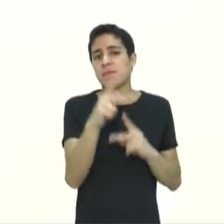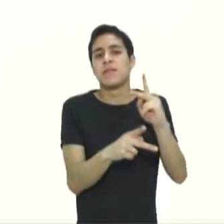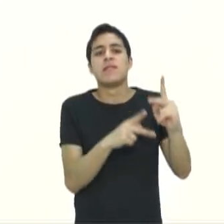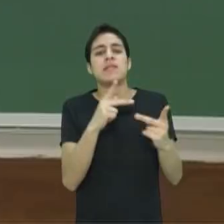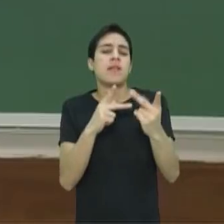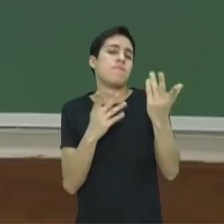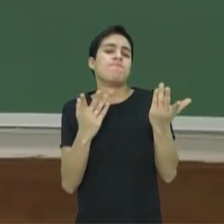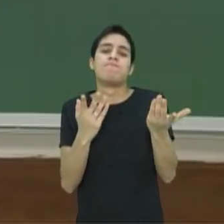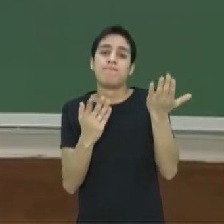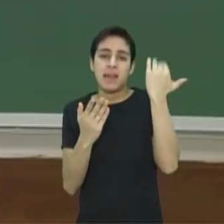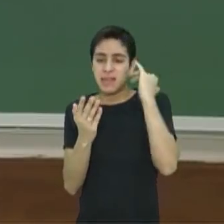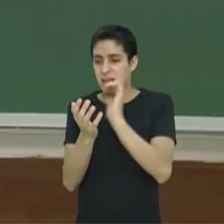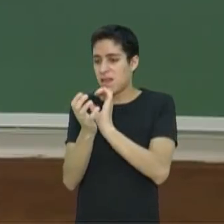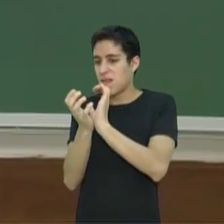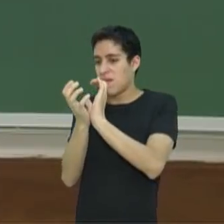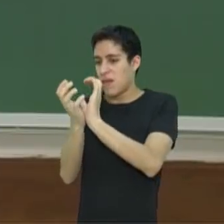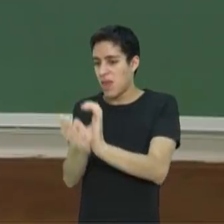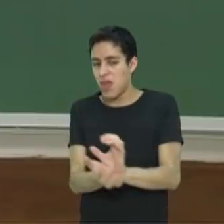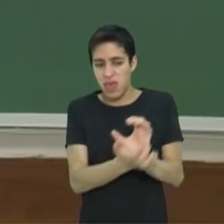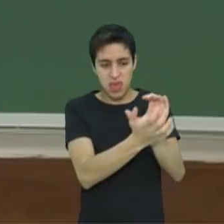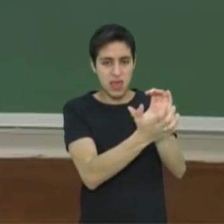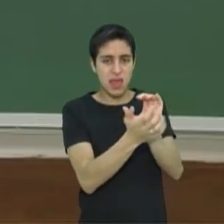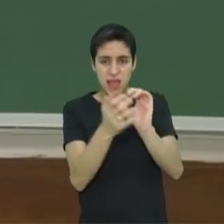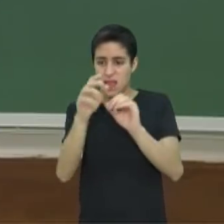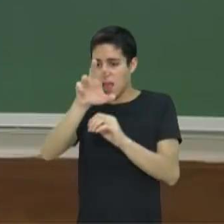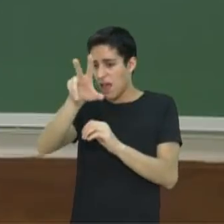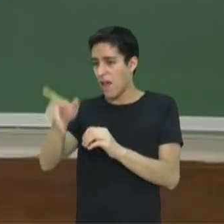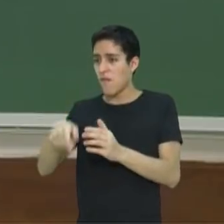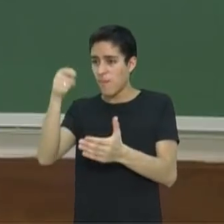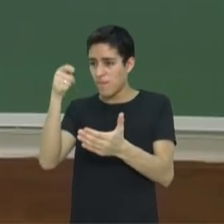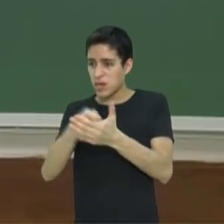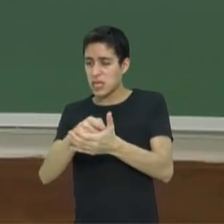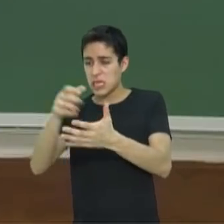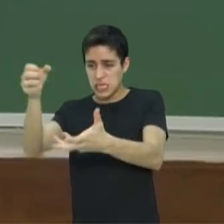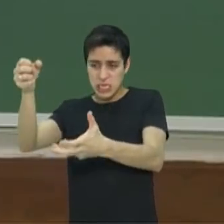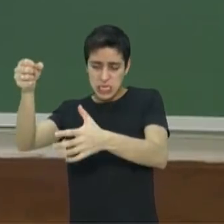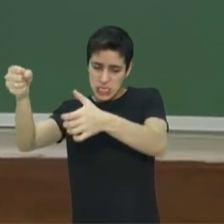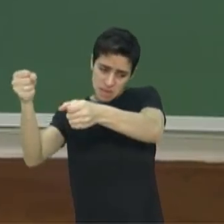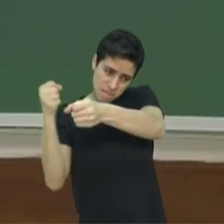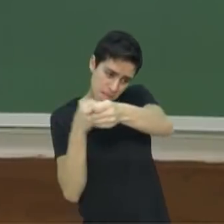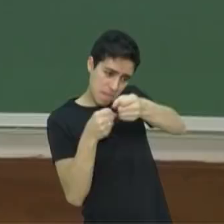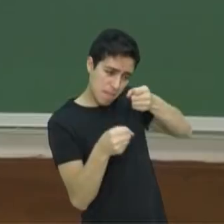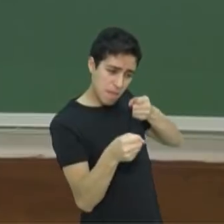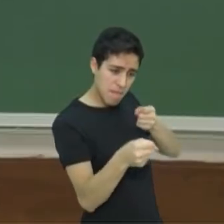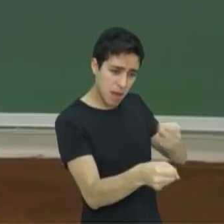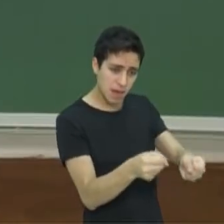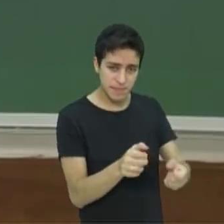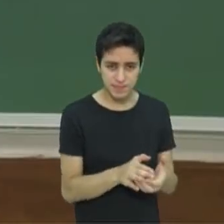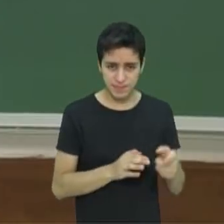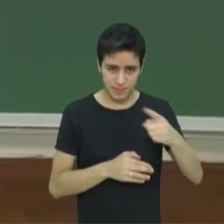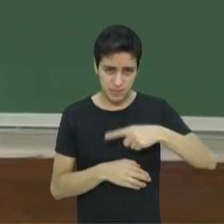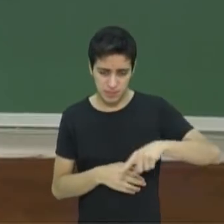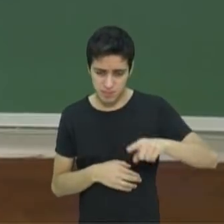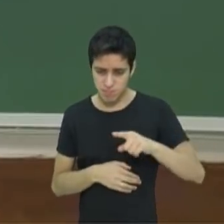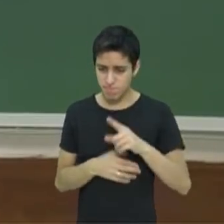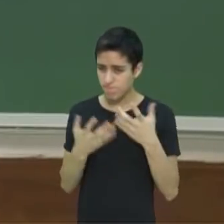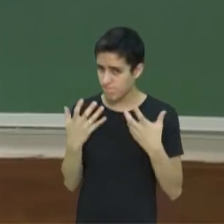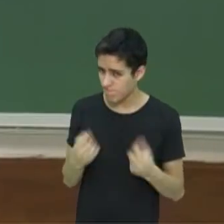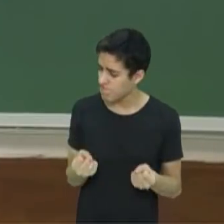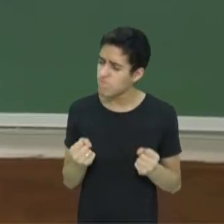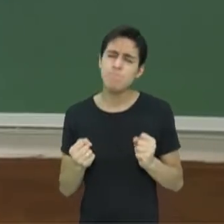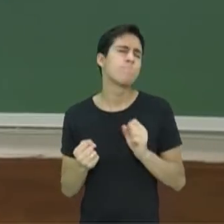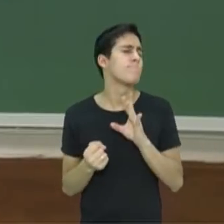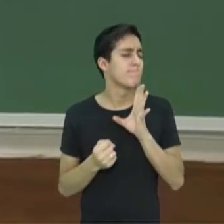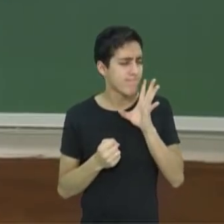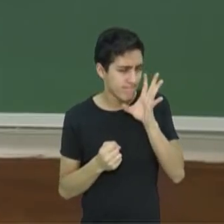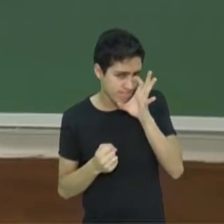transportada de maneira forçada para essa ilha. Tá? Eles não se rebelavam? Eles aceitavam isso? Não. Assim como